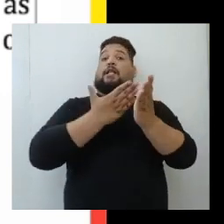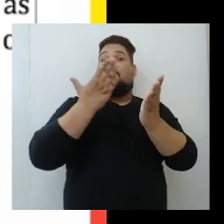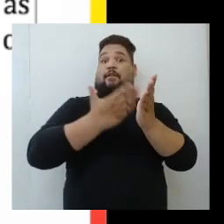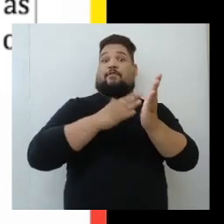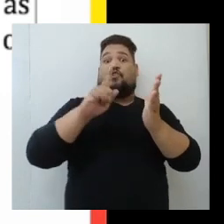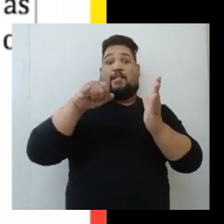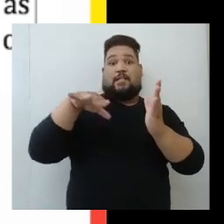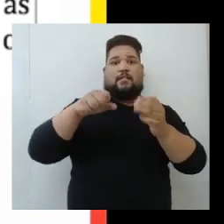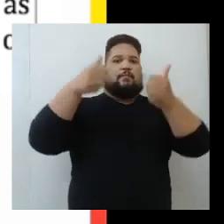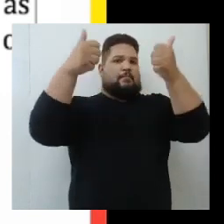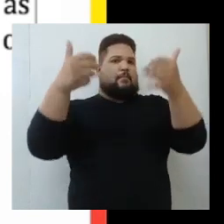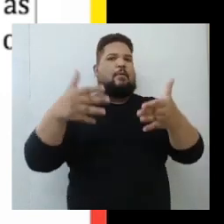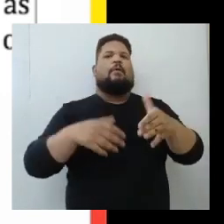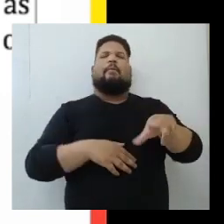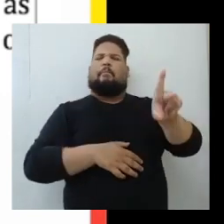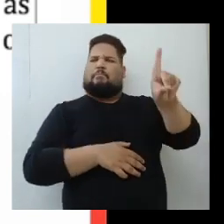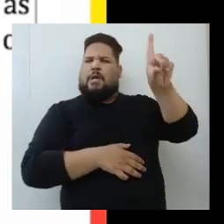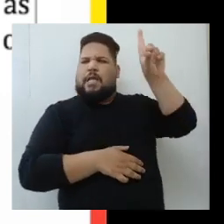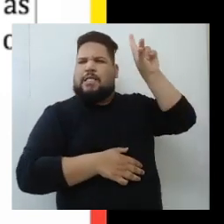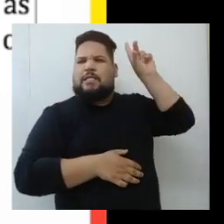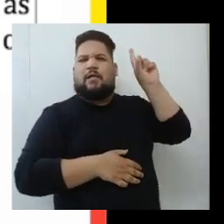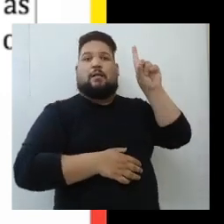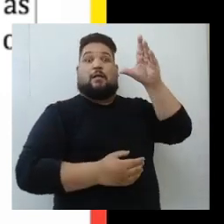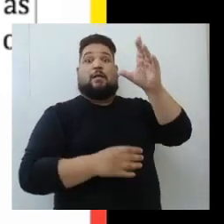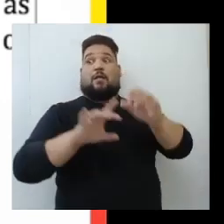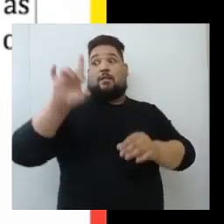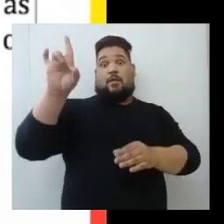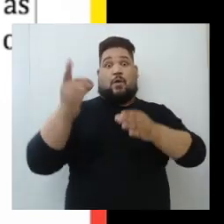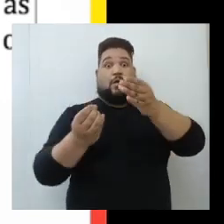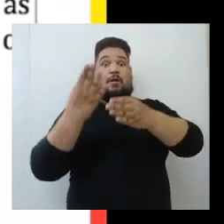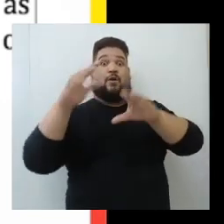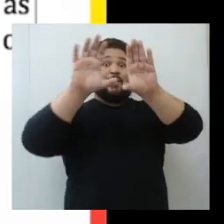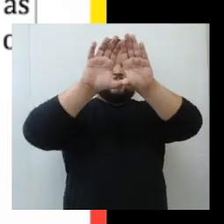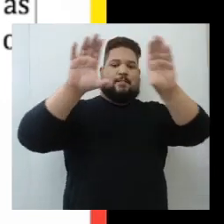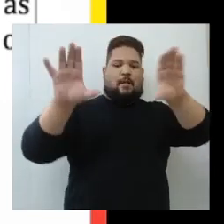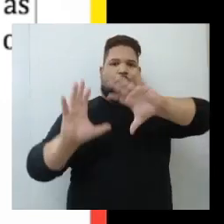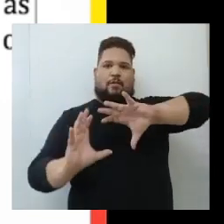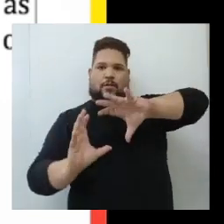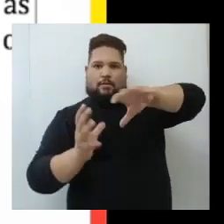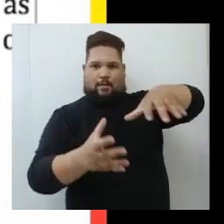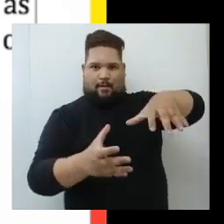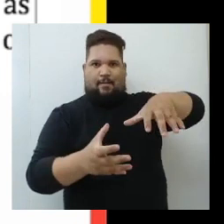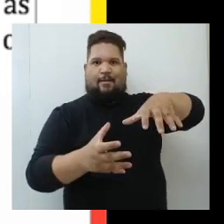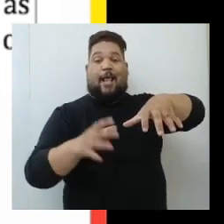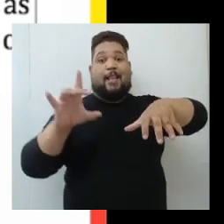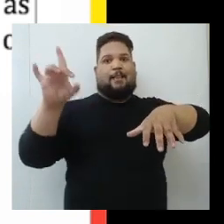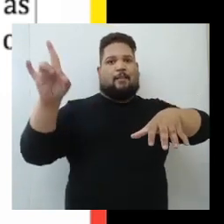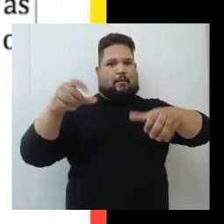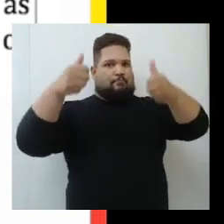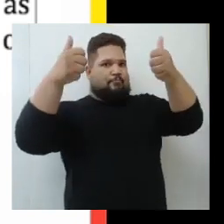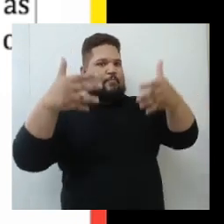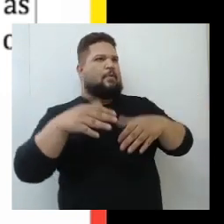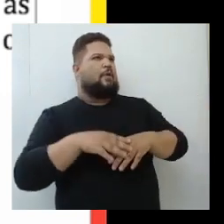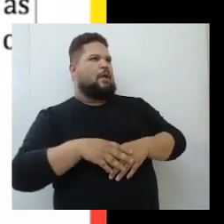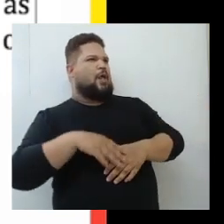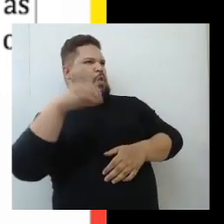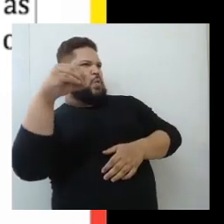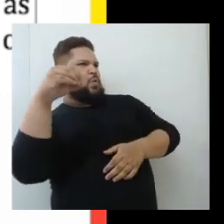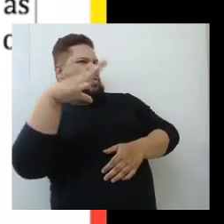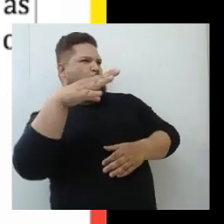o seguinte: no princípio, Deus criou o céu e a terra. Deus disse: haja